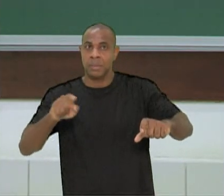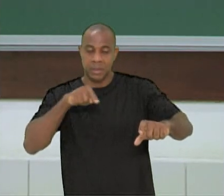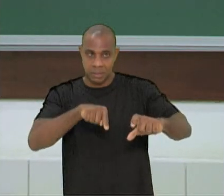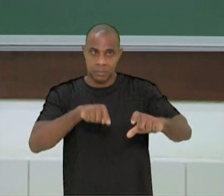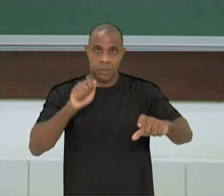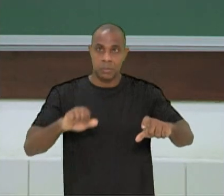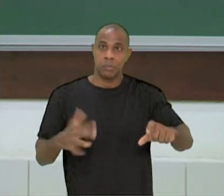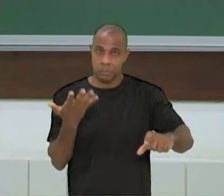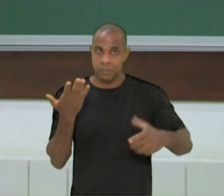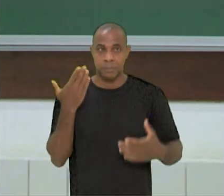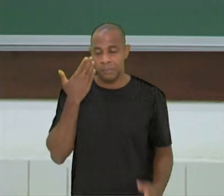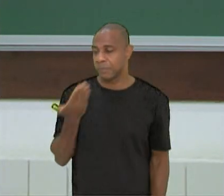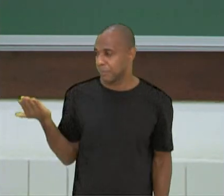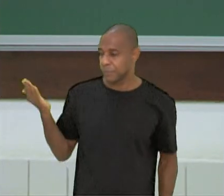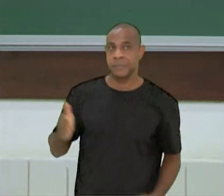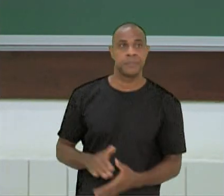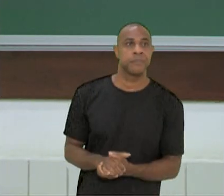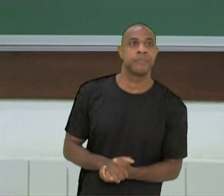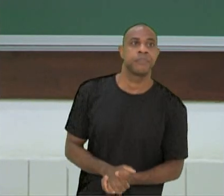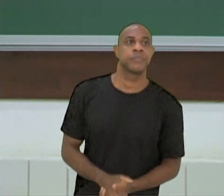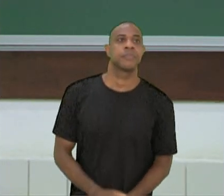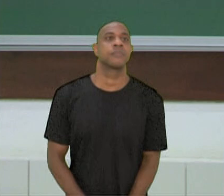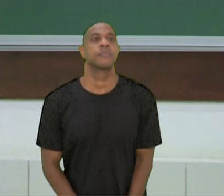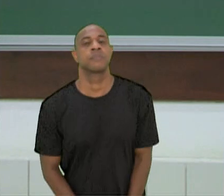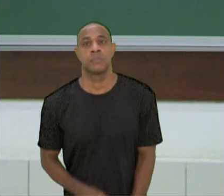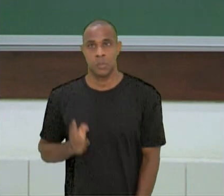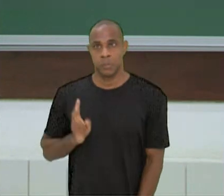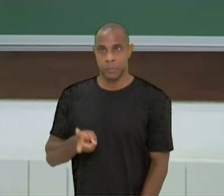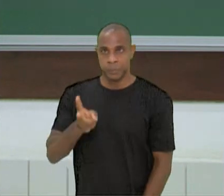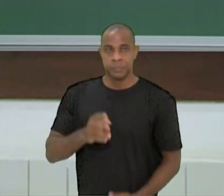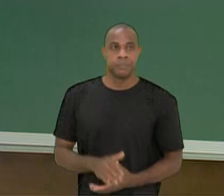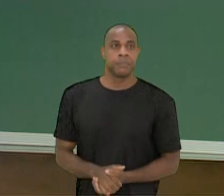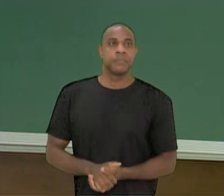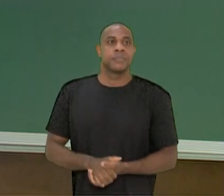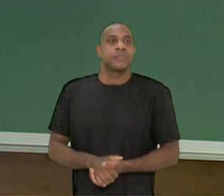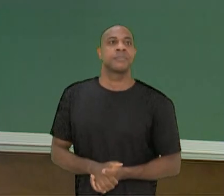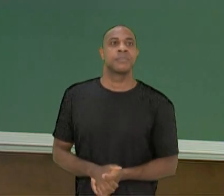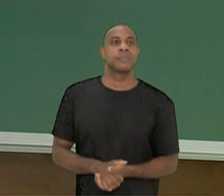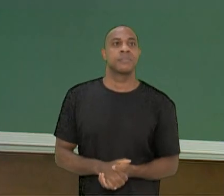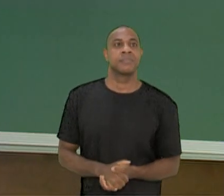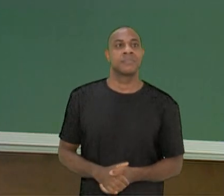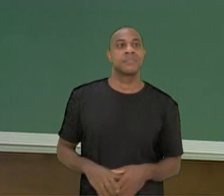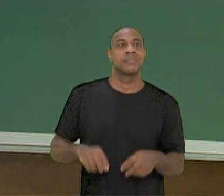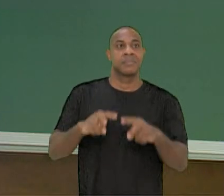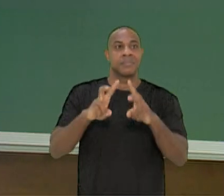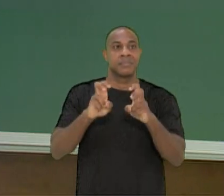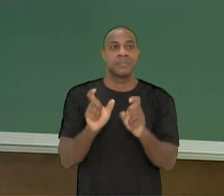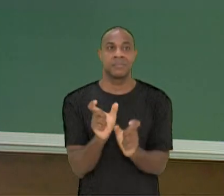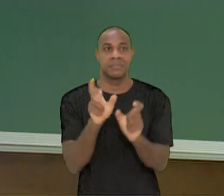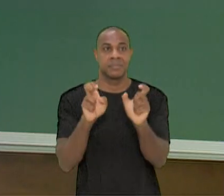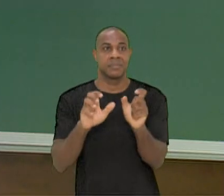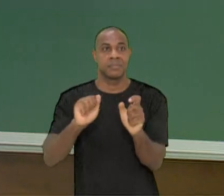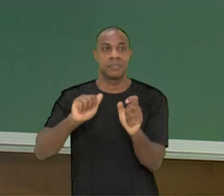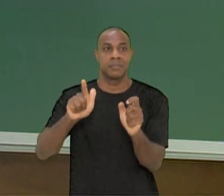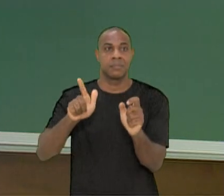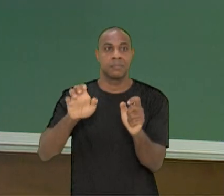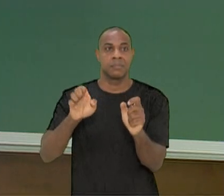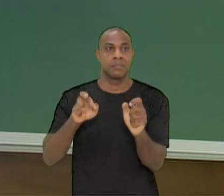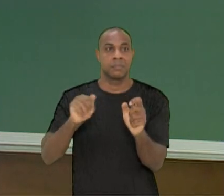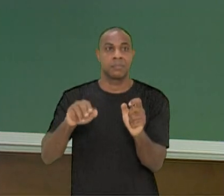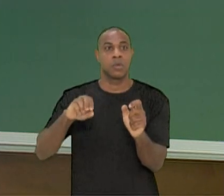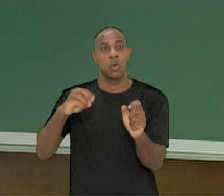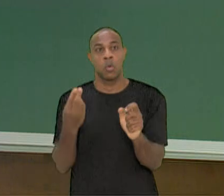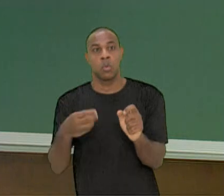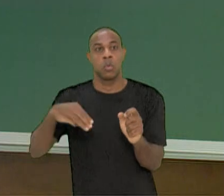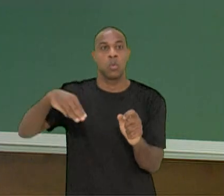denominador. Beleza? Vamos continuando. Termo algébrico ou monômio. Chamamos de